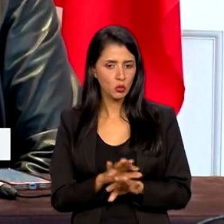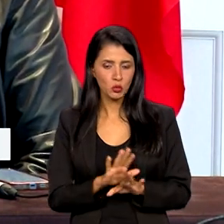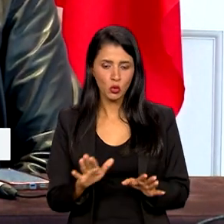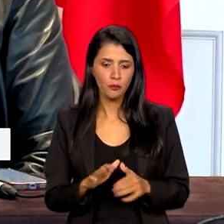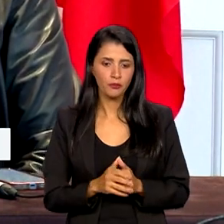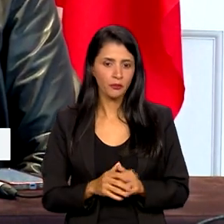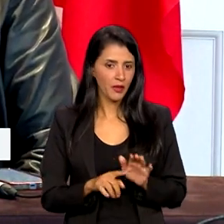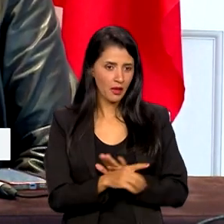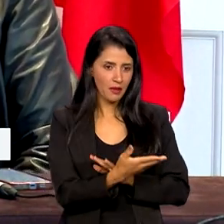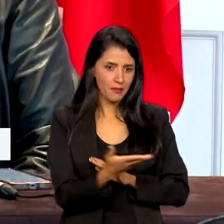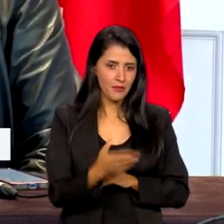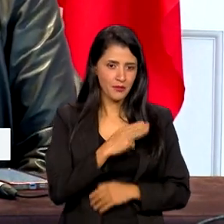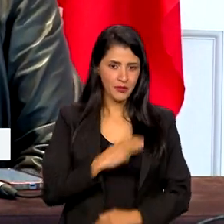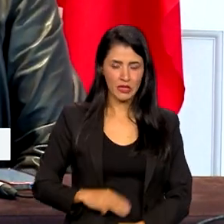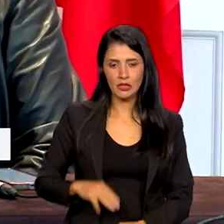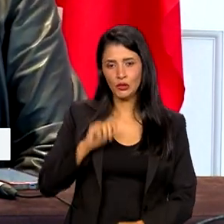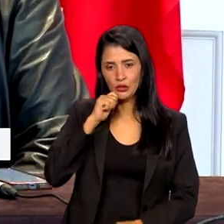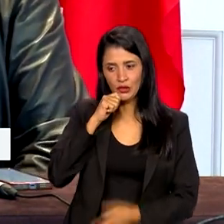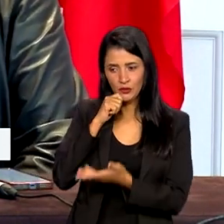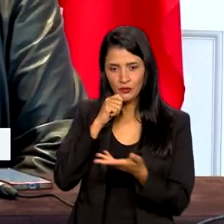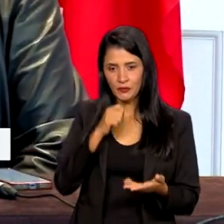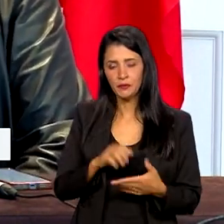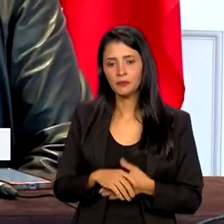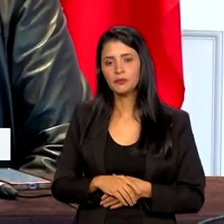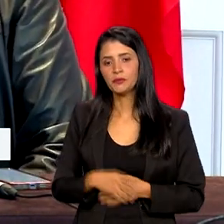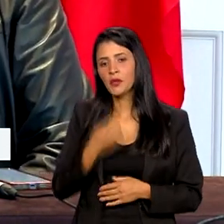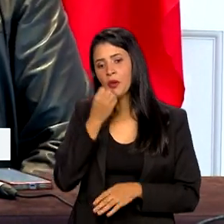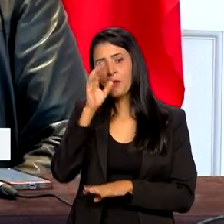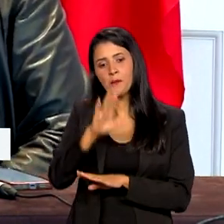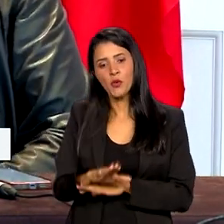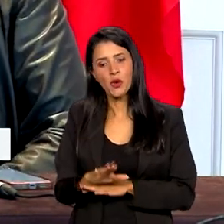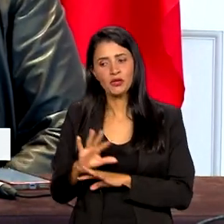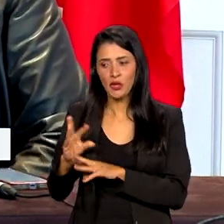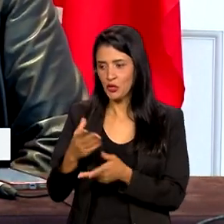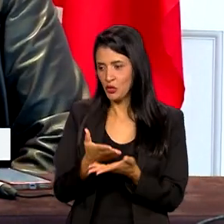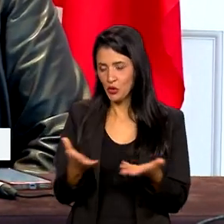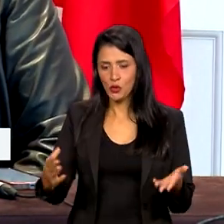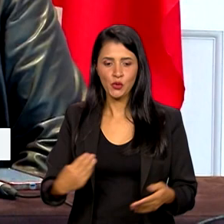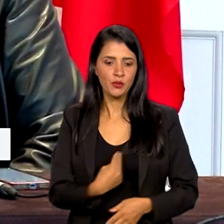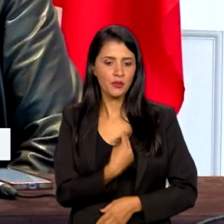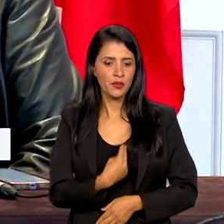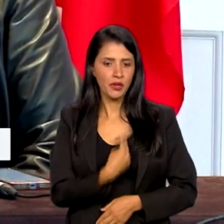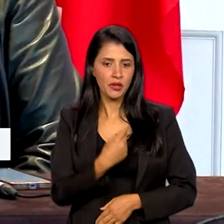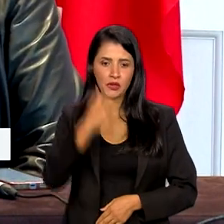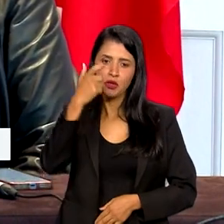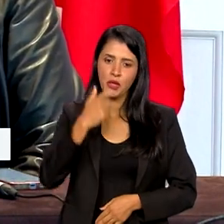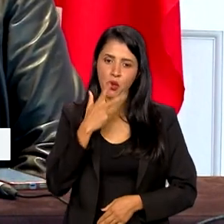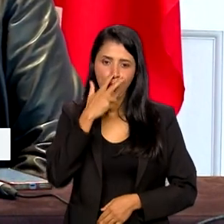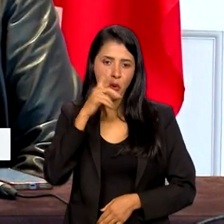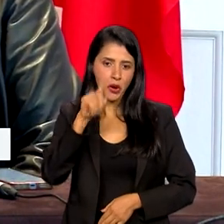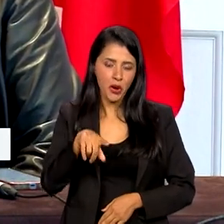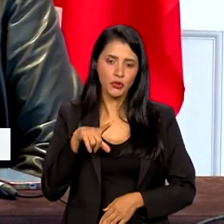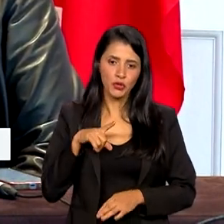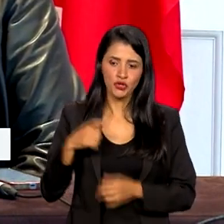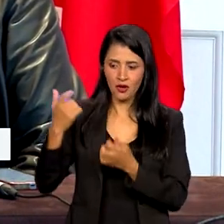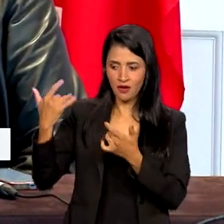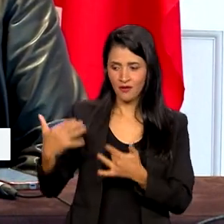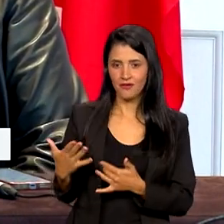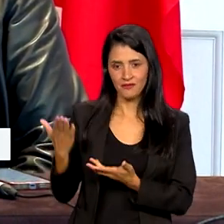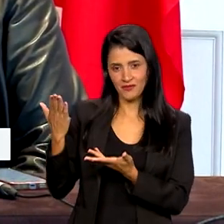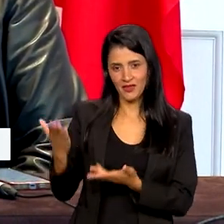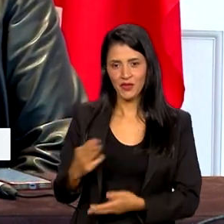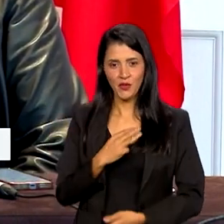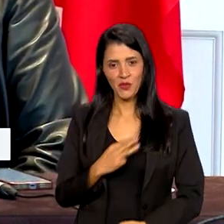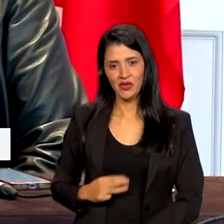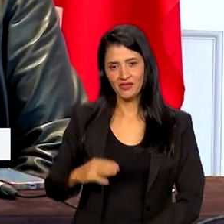Ministro Silvio. Uma boa tarde a todas as pessoas aqui presentes. Eu acho que diante da exposição do